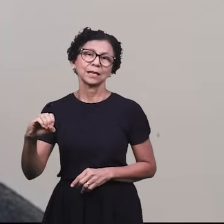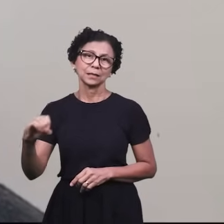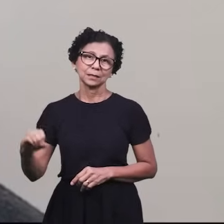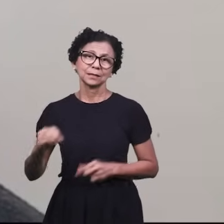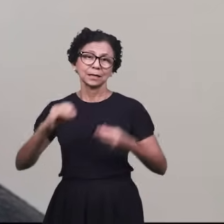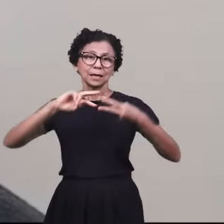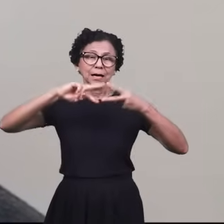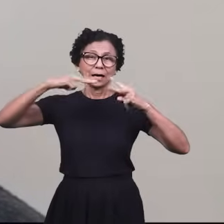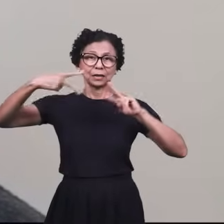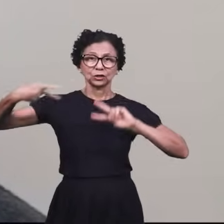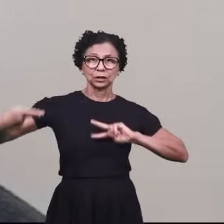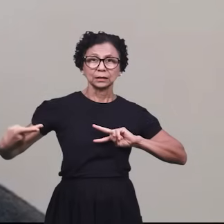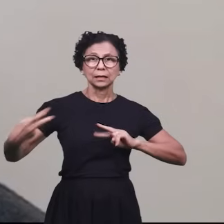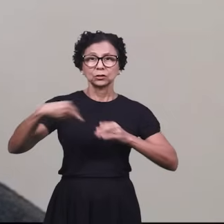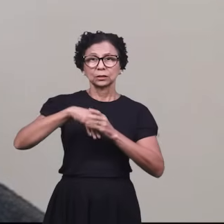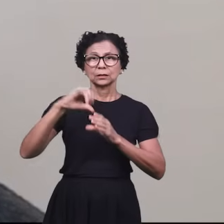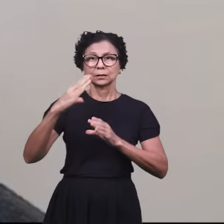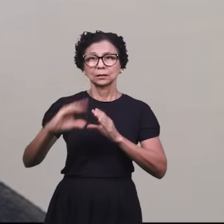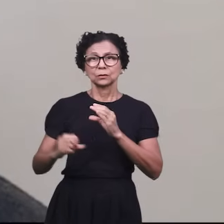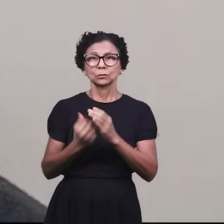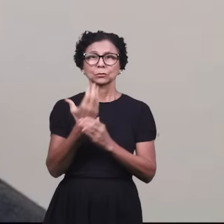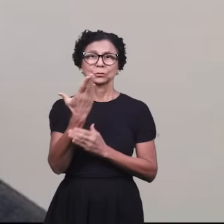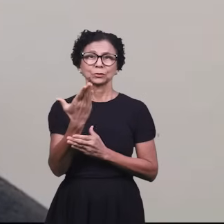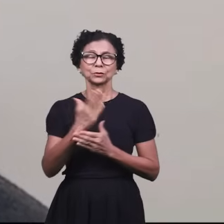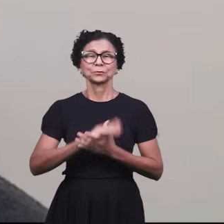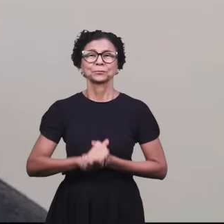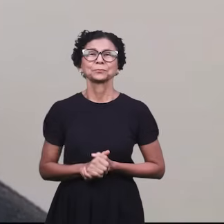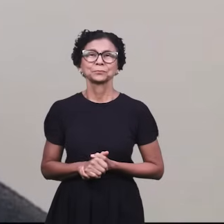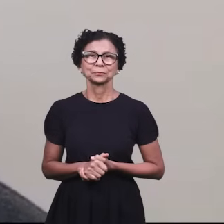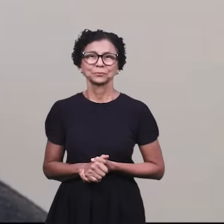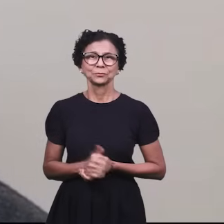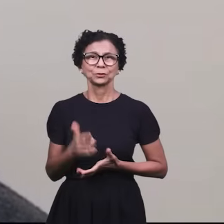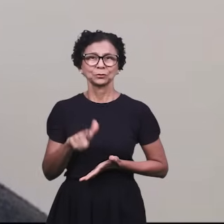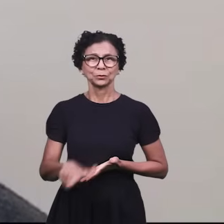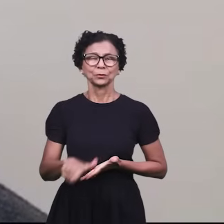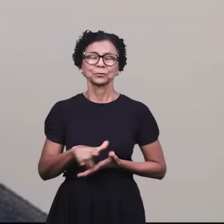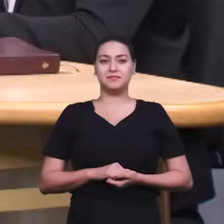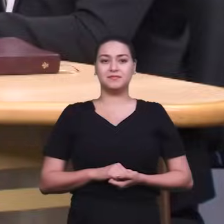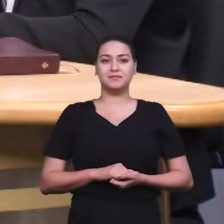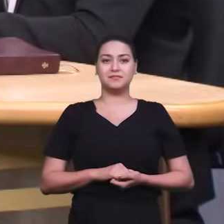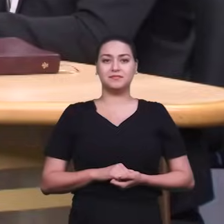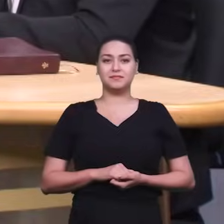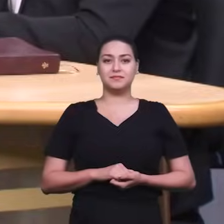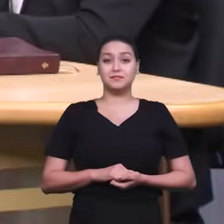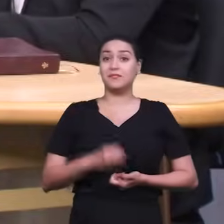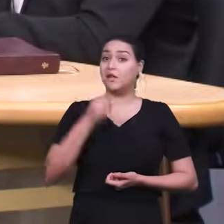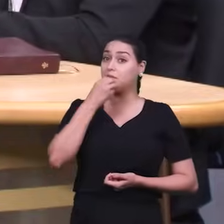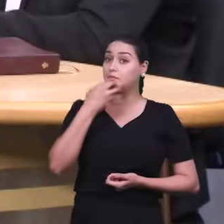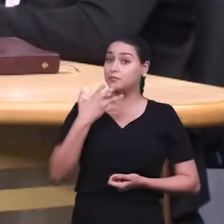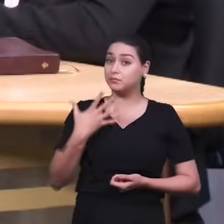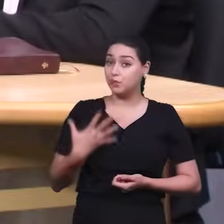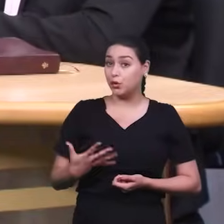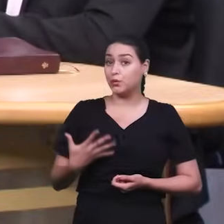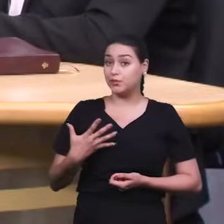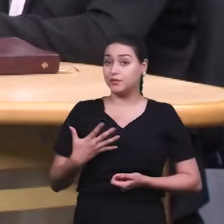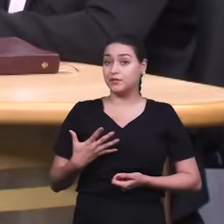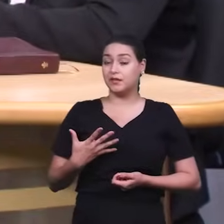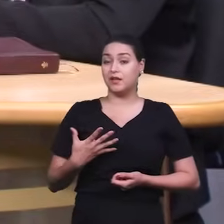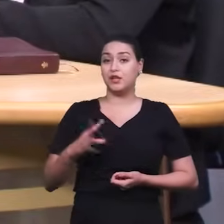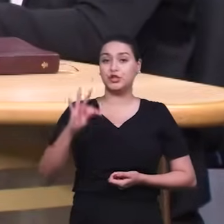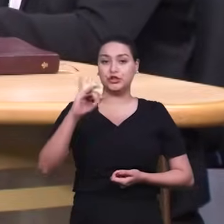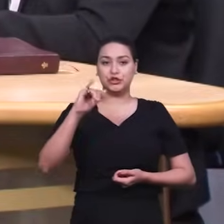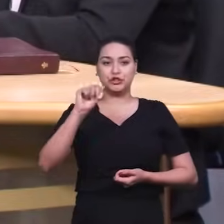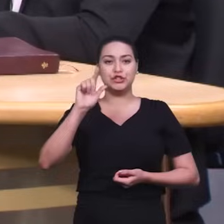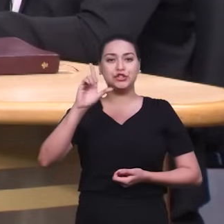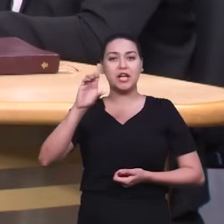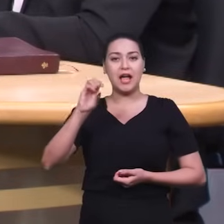em 1900, quando então a genética como ciência renasceu. Muito bem, né? Então o Tiago já trouxe